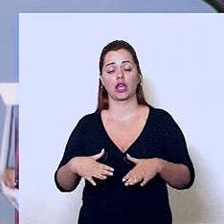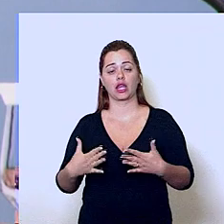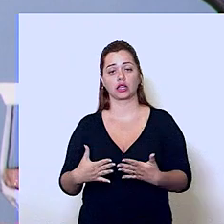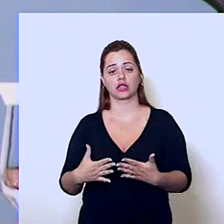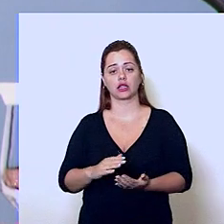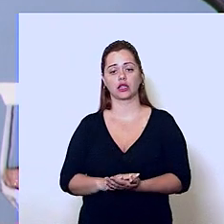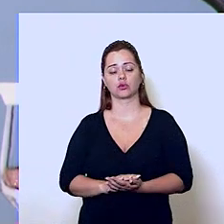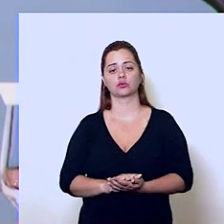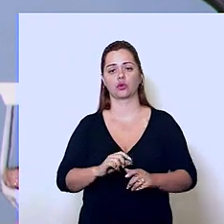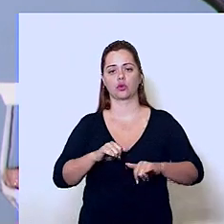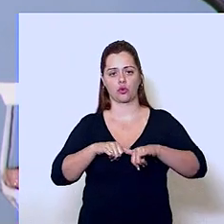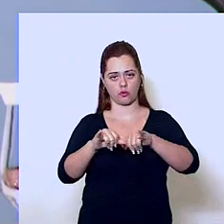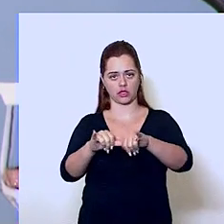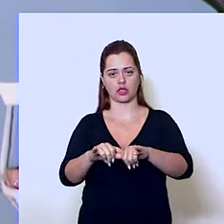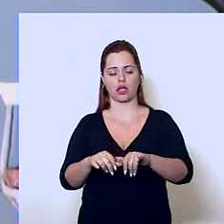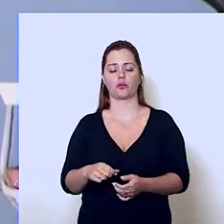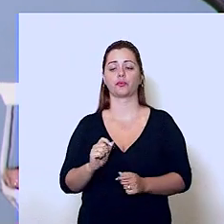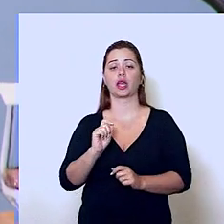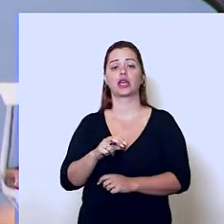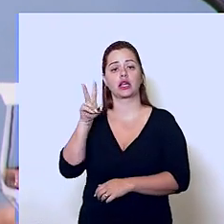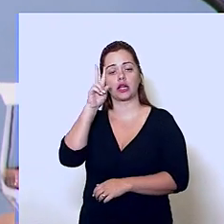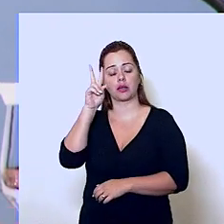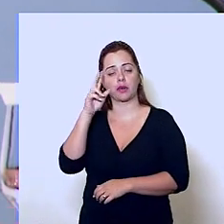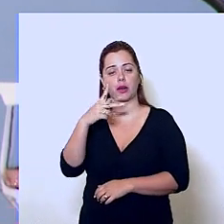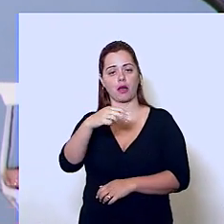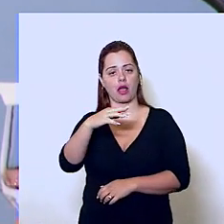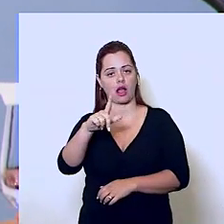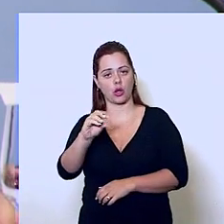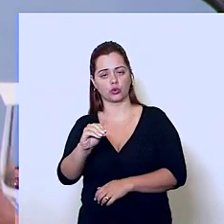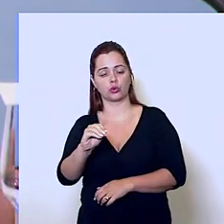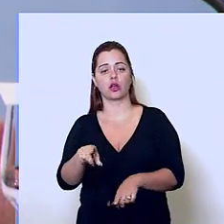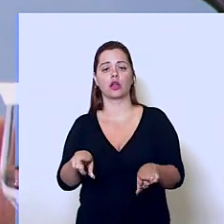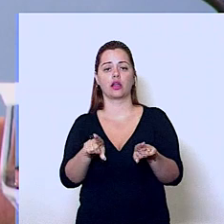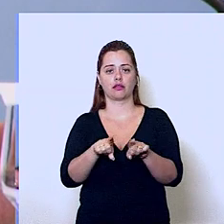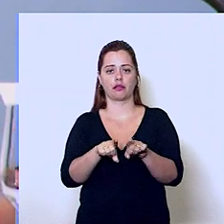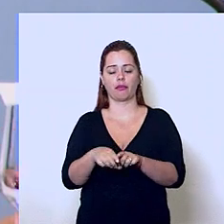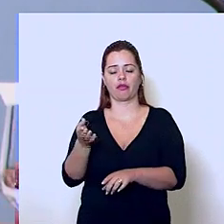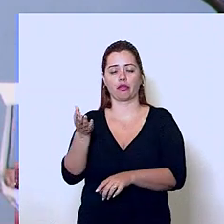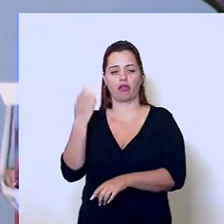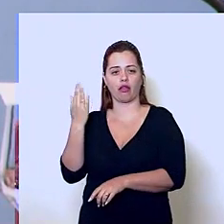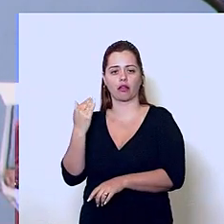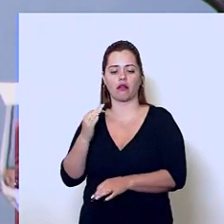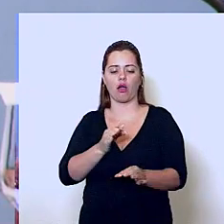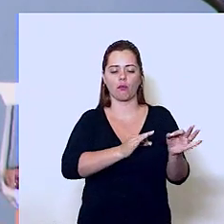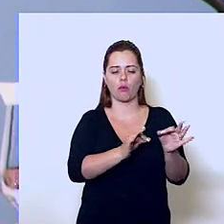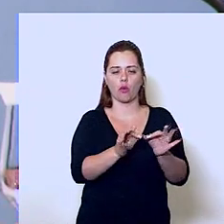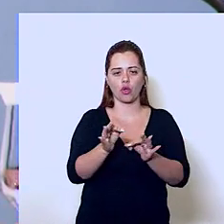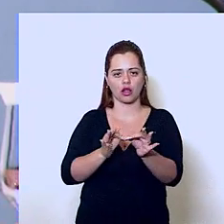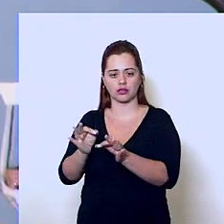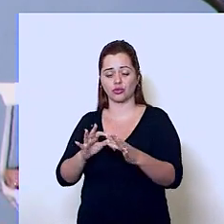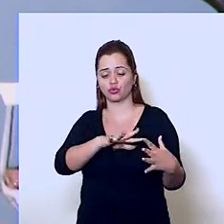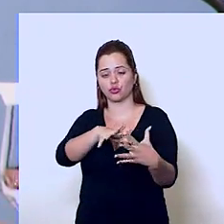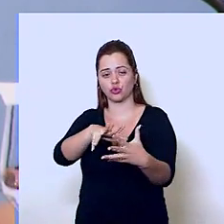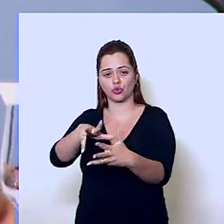se recordar que Paulo Tarso era, digamos, o organizador de todas as